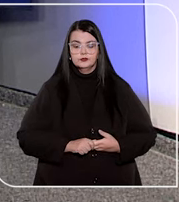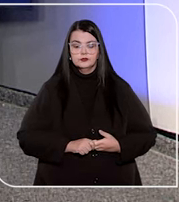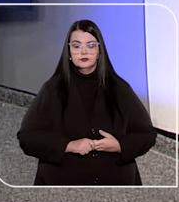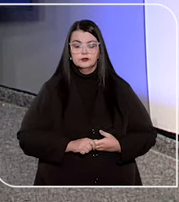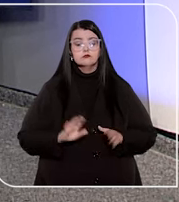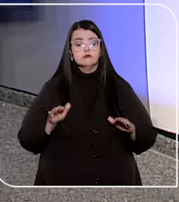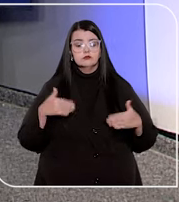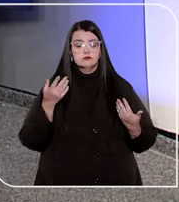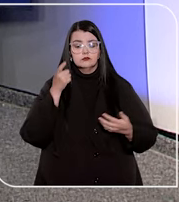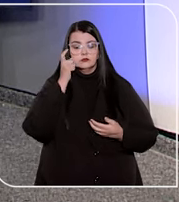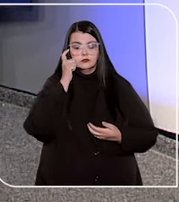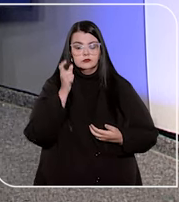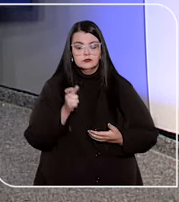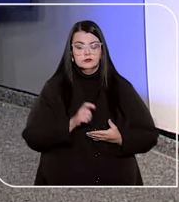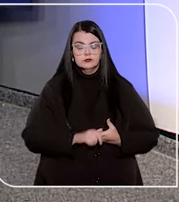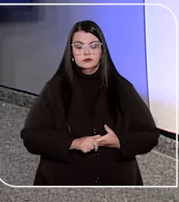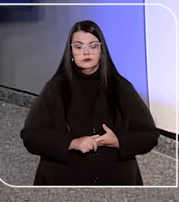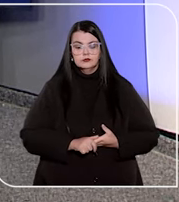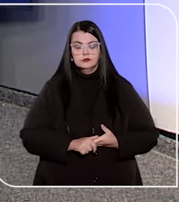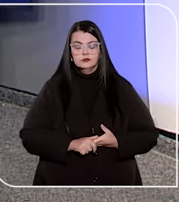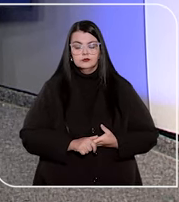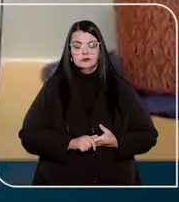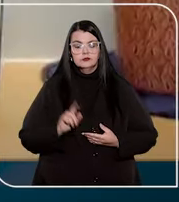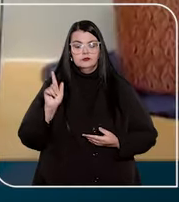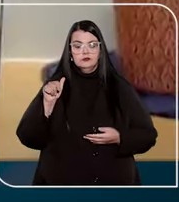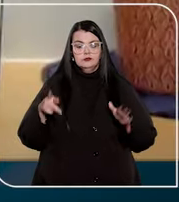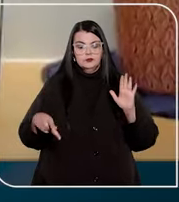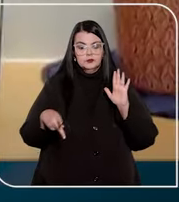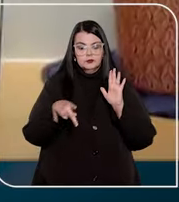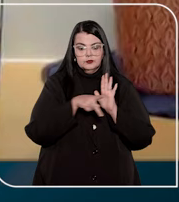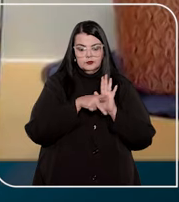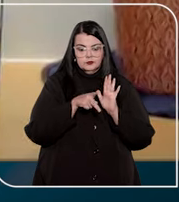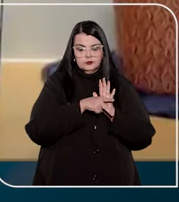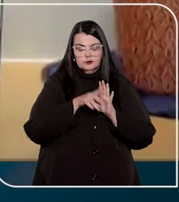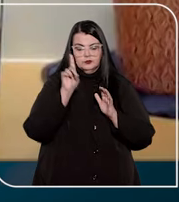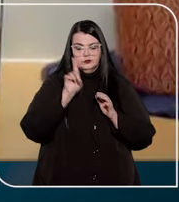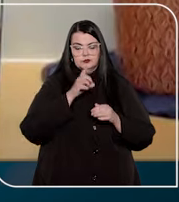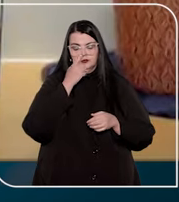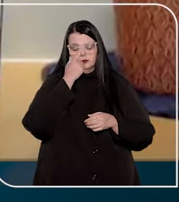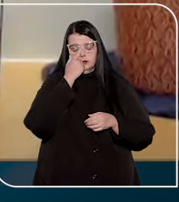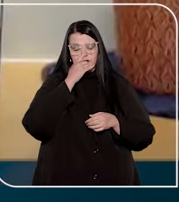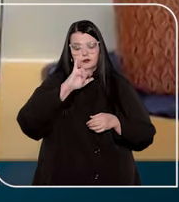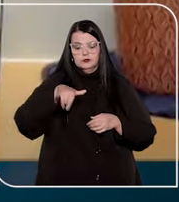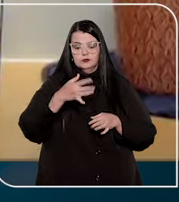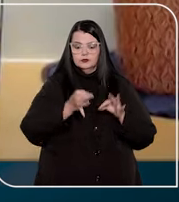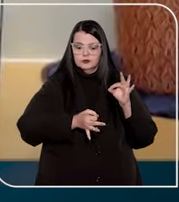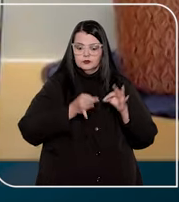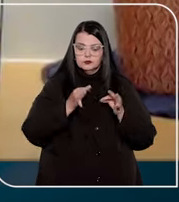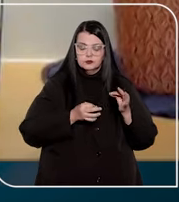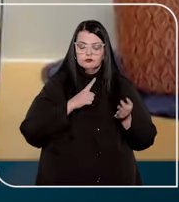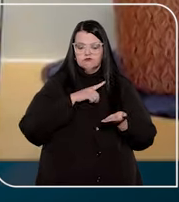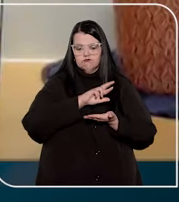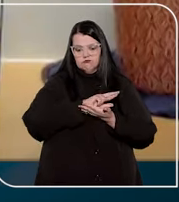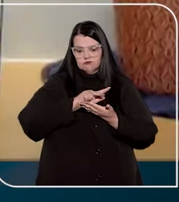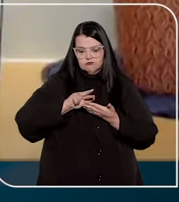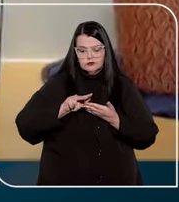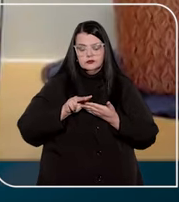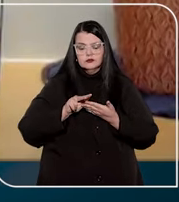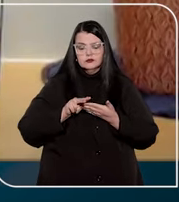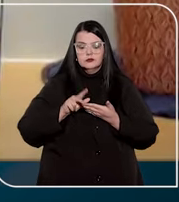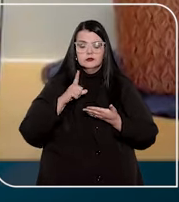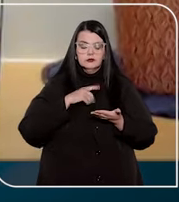Ah, interessante. É da natureza do direito, das situações jurídicas, esses caminhos